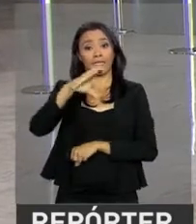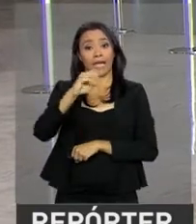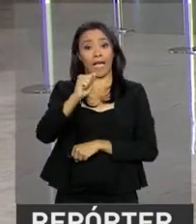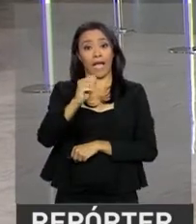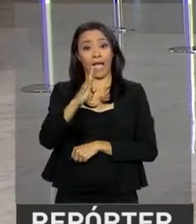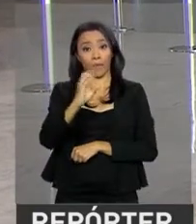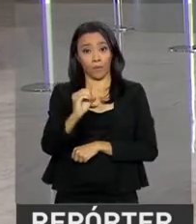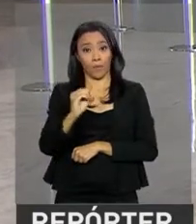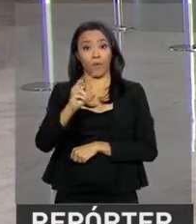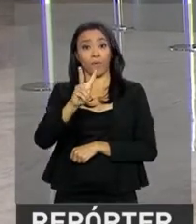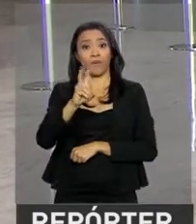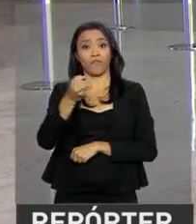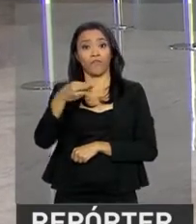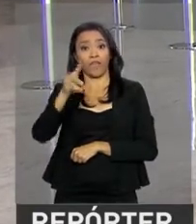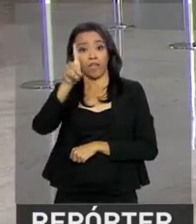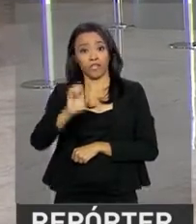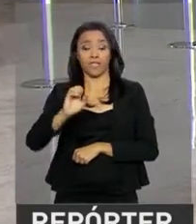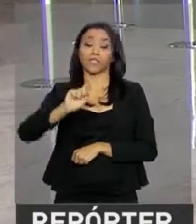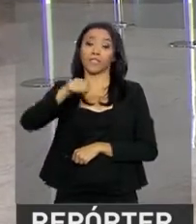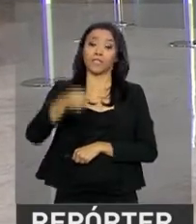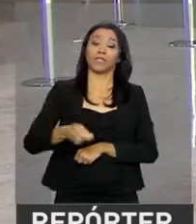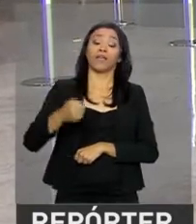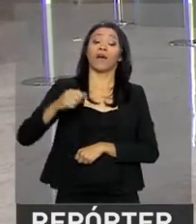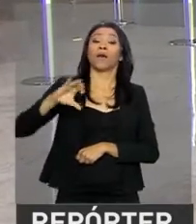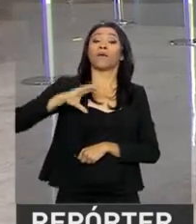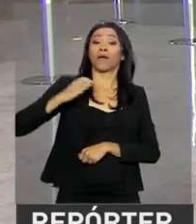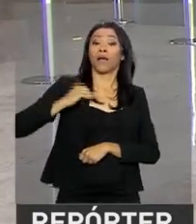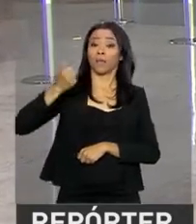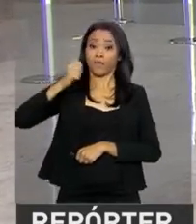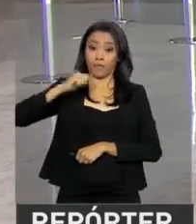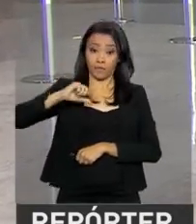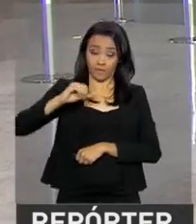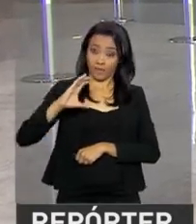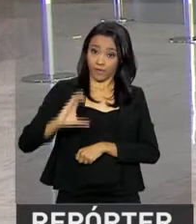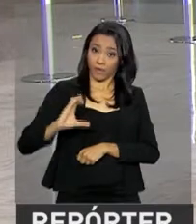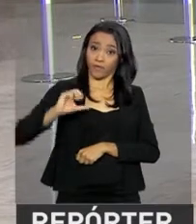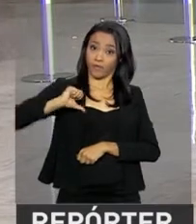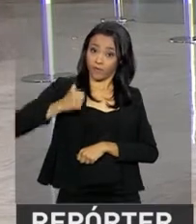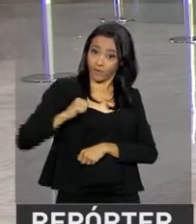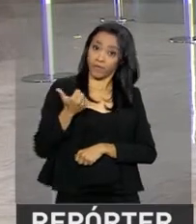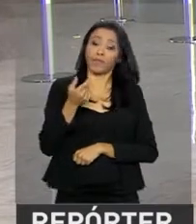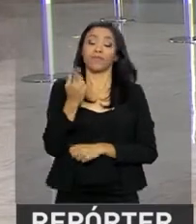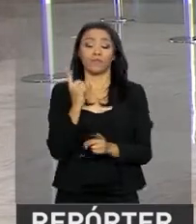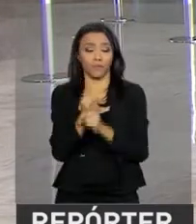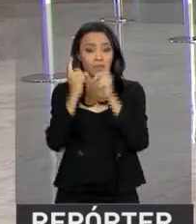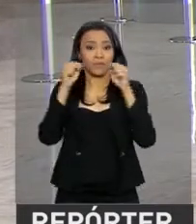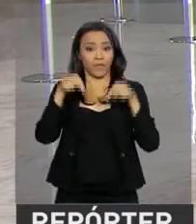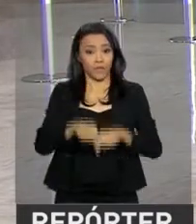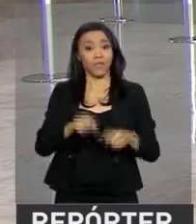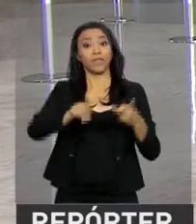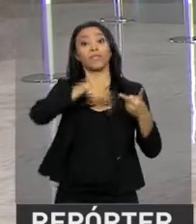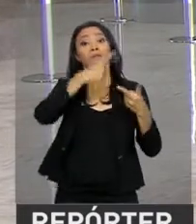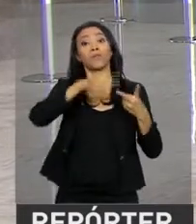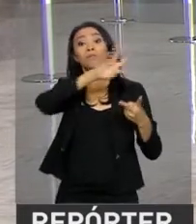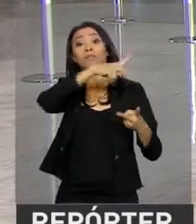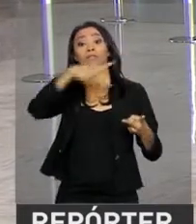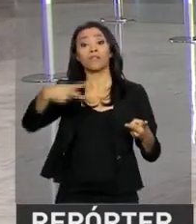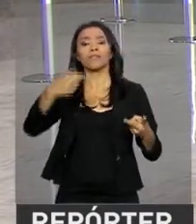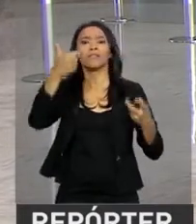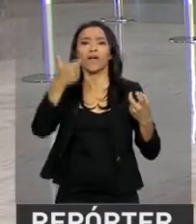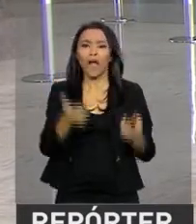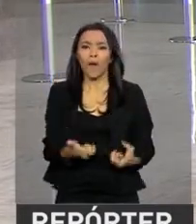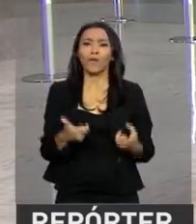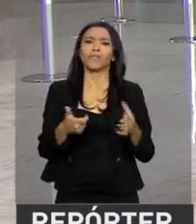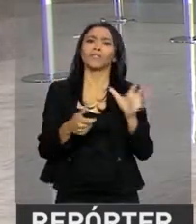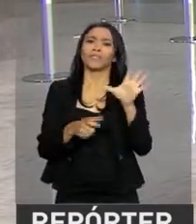Jorge Carlos Fonseca. Tem ainda um encontro com o vice-presidente de Angola e uma outra reunião já no início da tarde